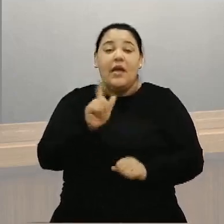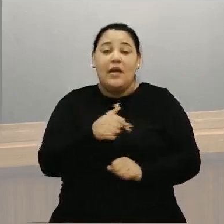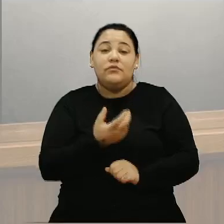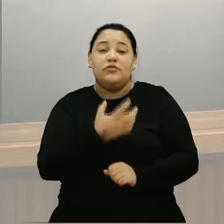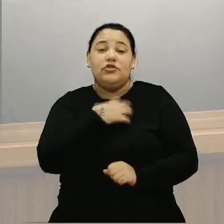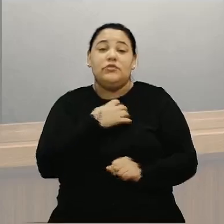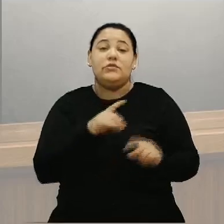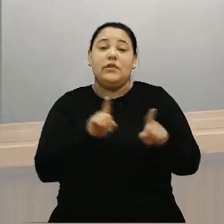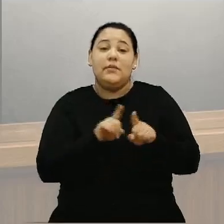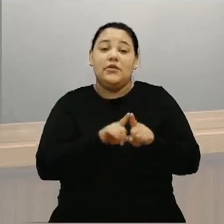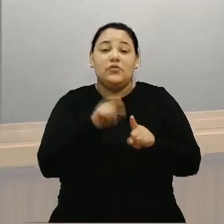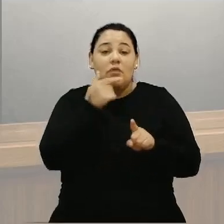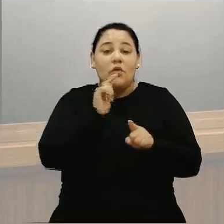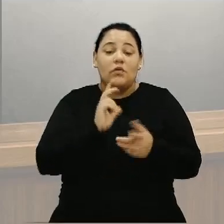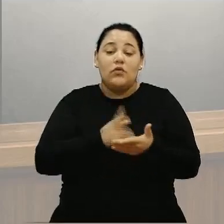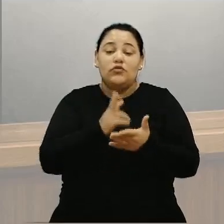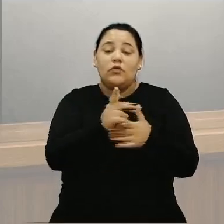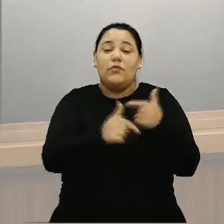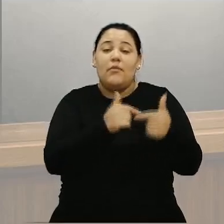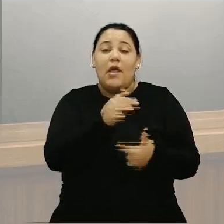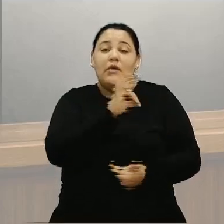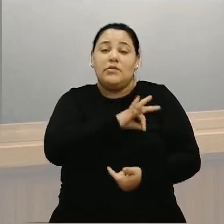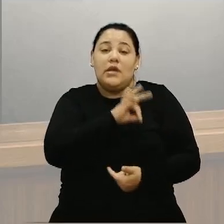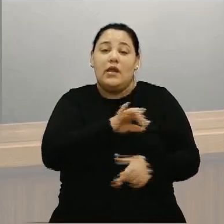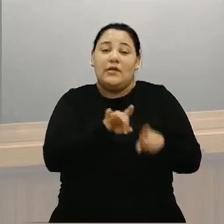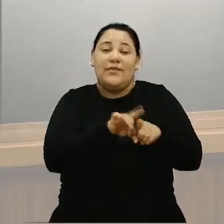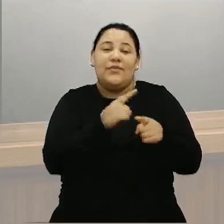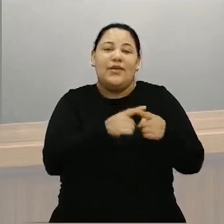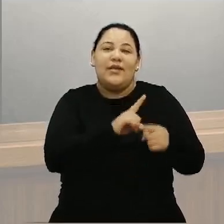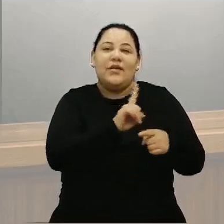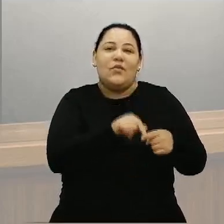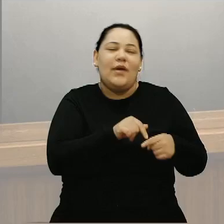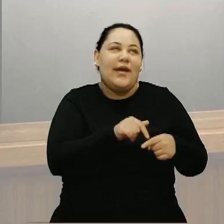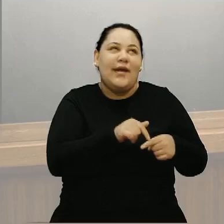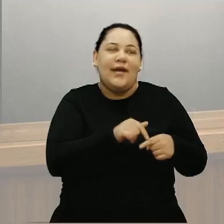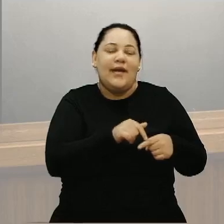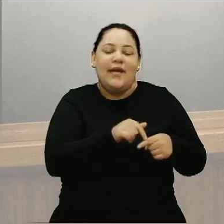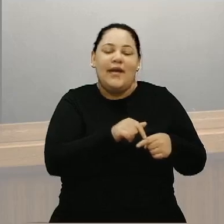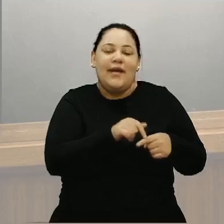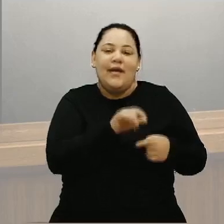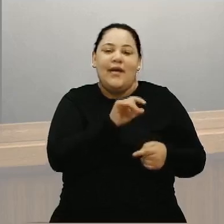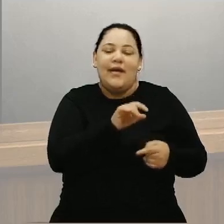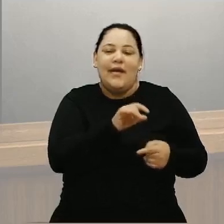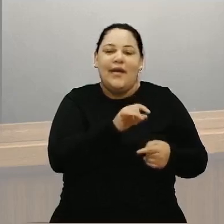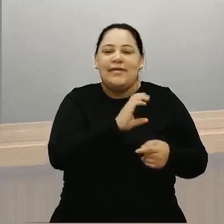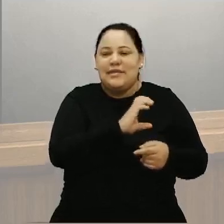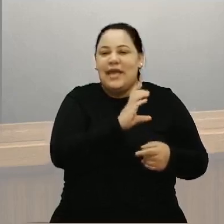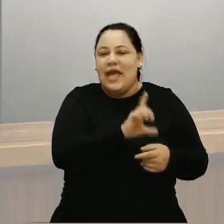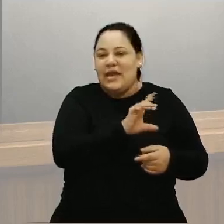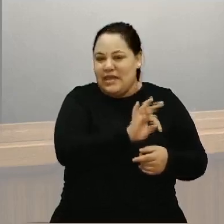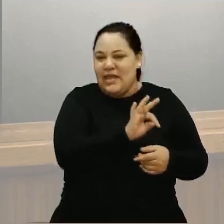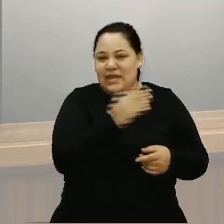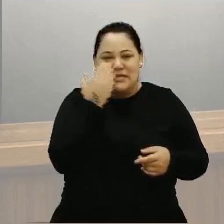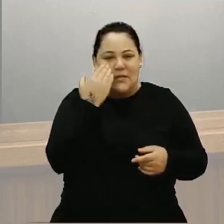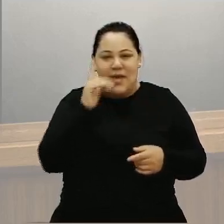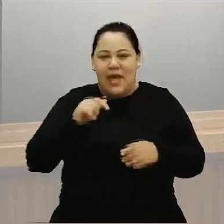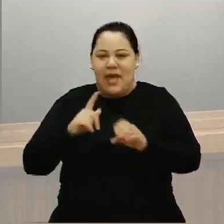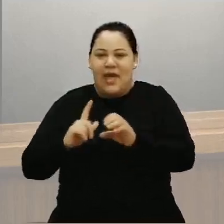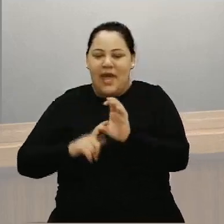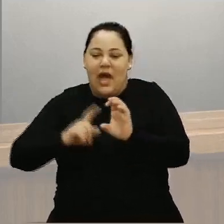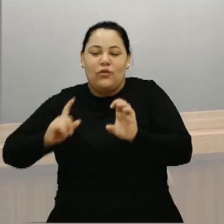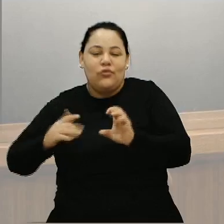o trabalho e a renda, né? Que não é emprego, é um trabalho, é Peço a palavra, senhor presidente. Para todas as pessoas que